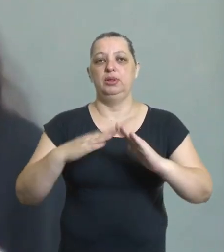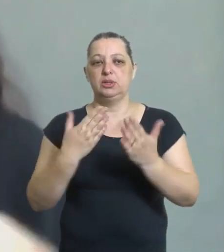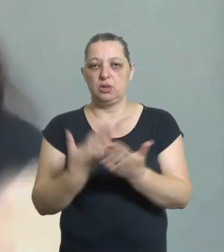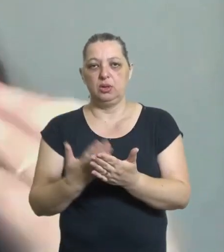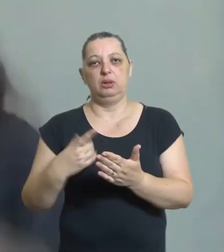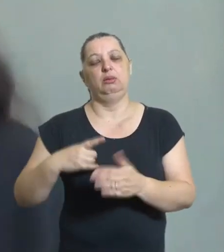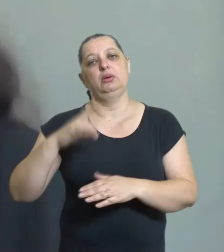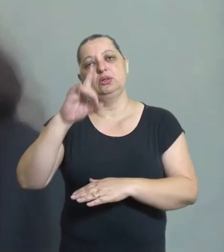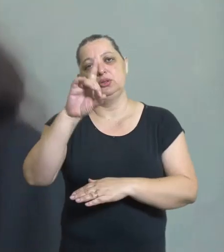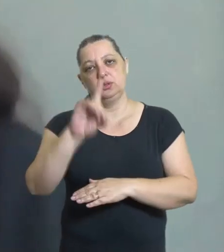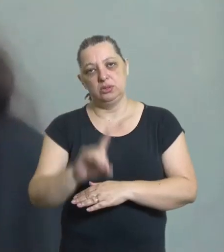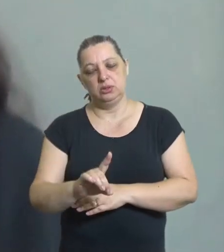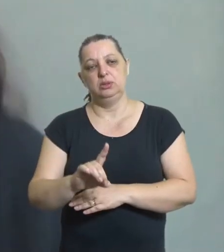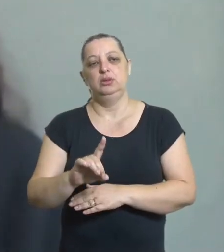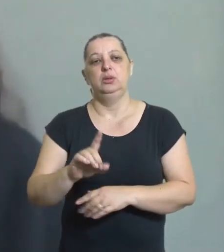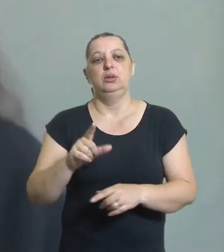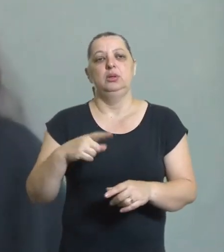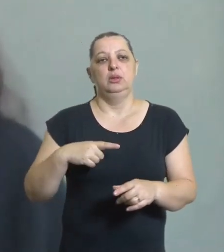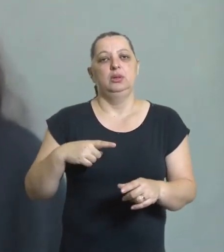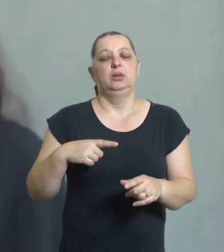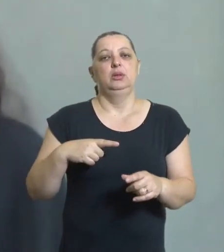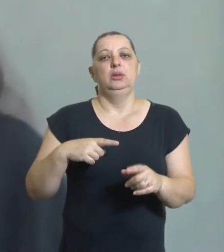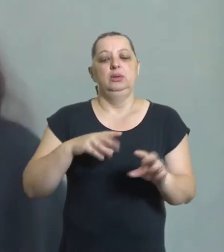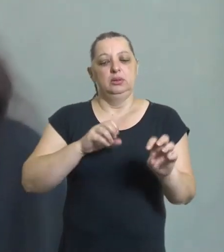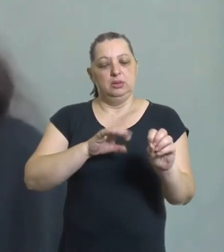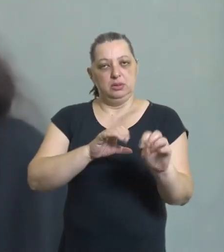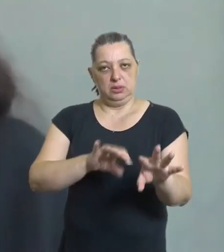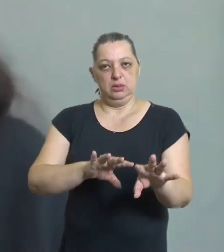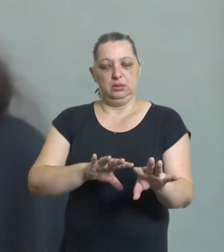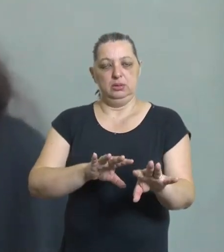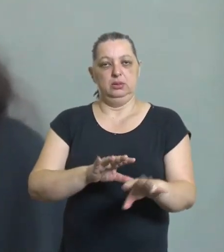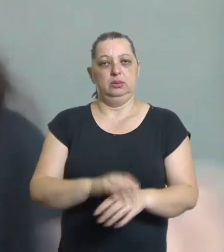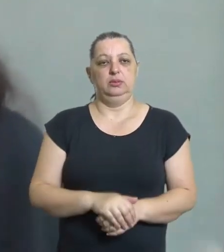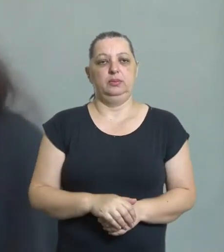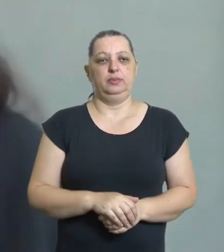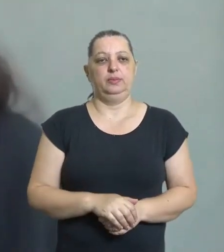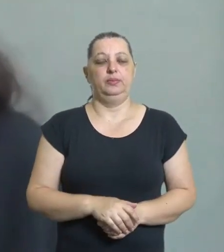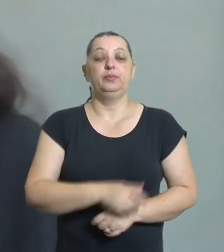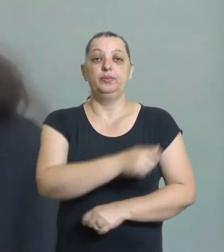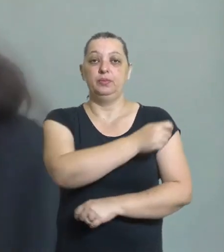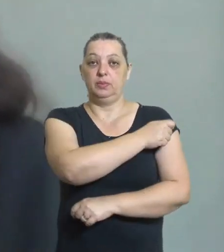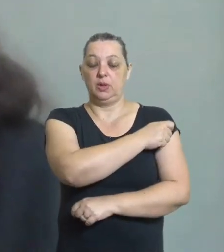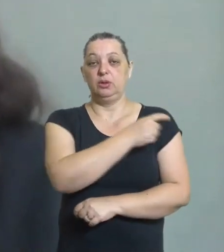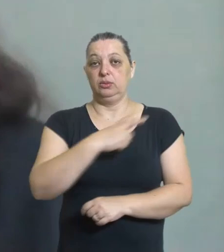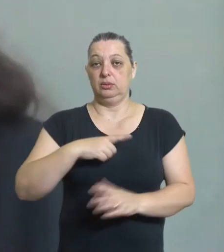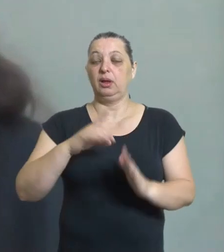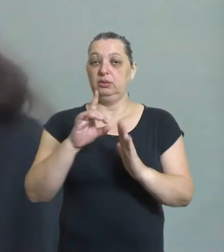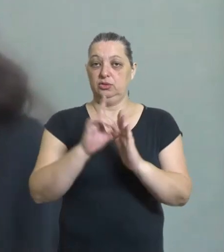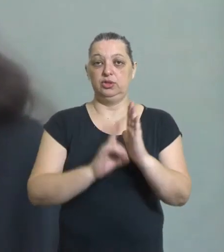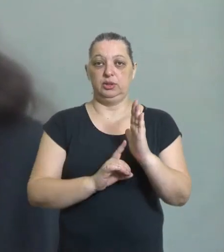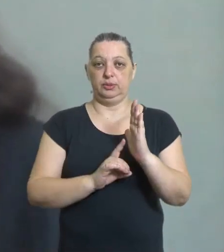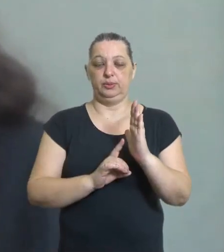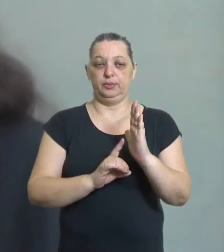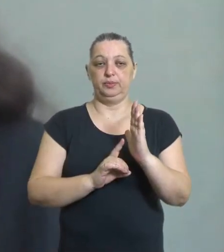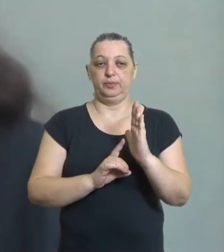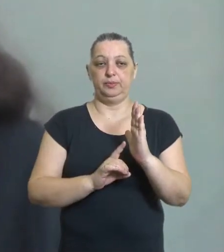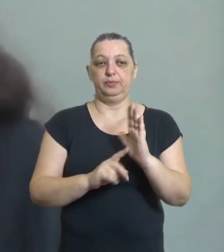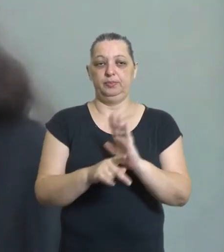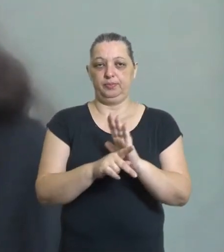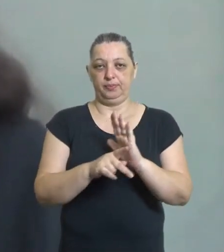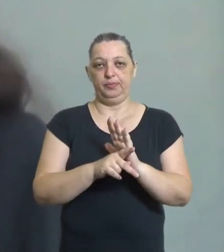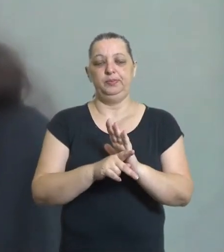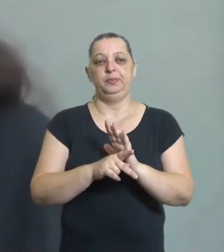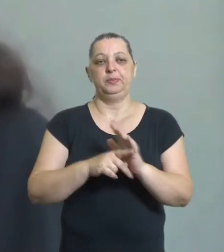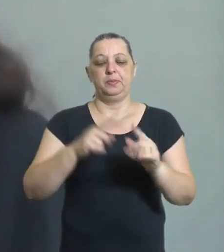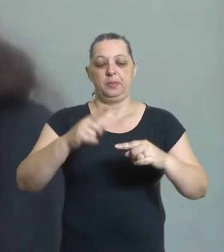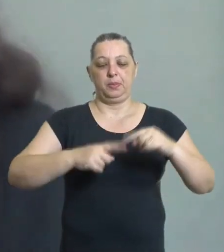direção, que pertence a uma diretoria de ensino, então esse aluno ele tem direito a ter esses recursos